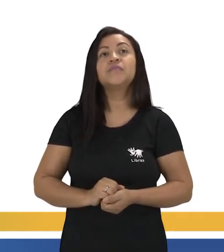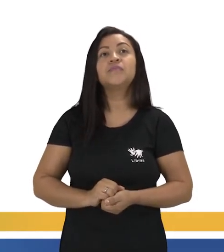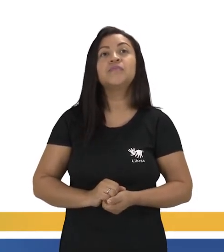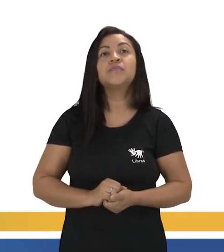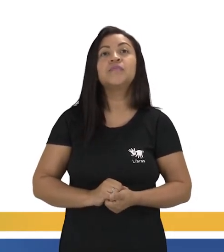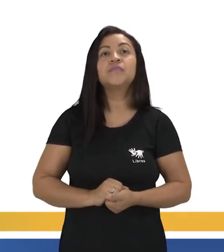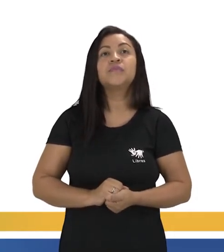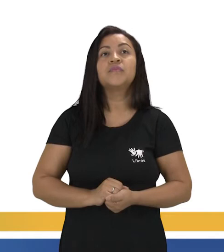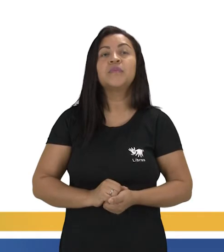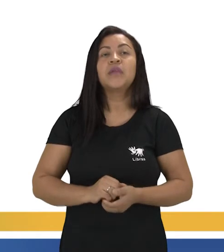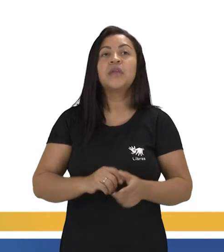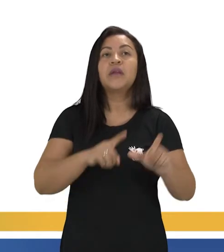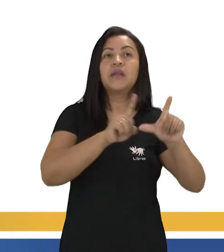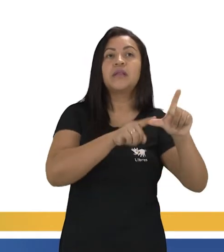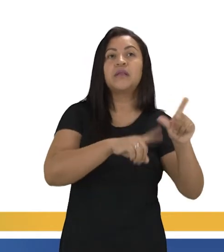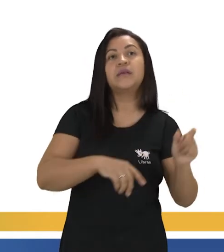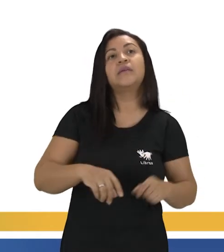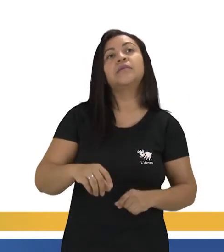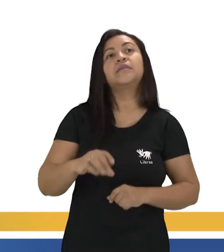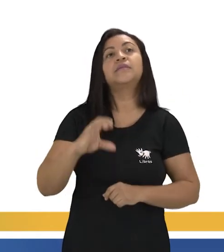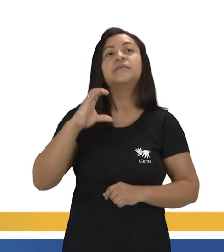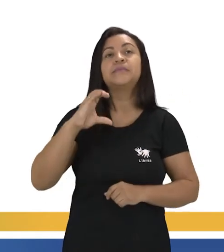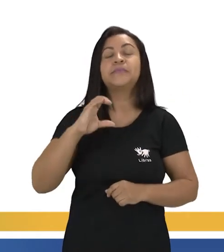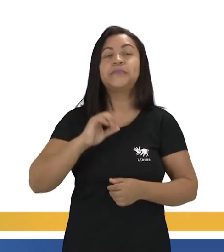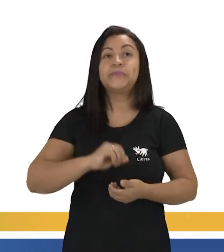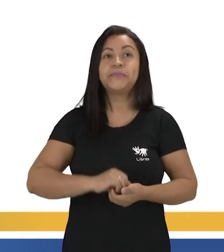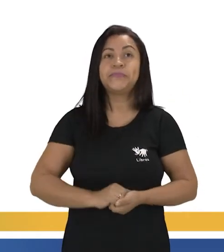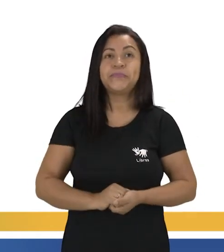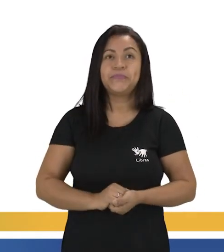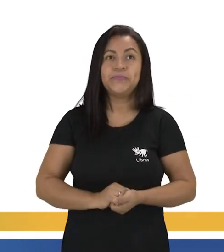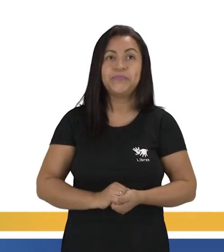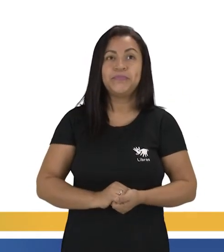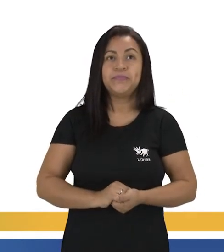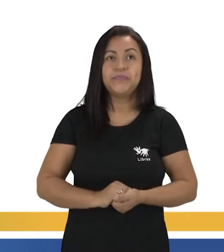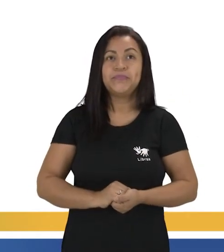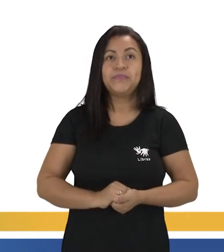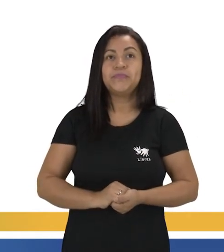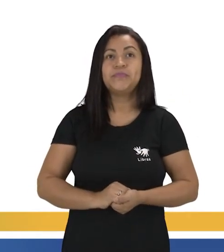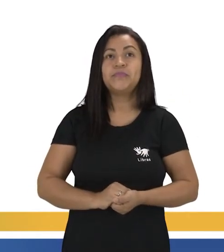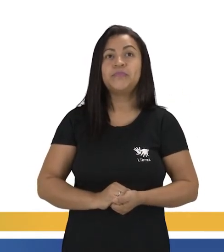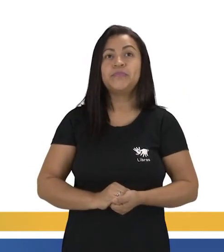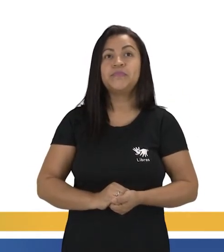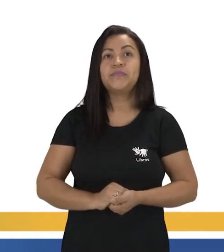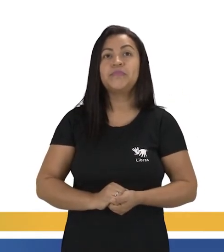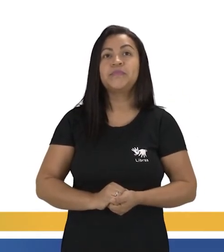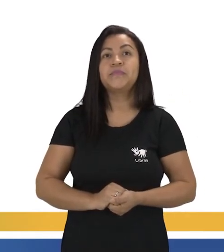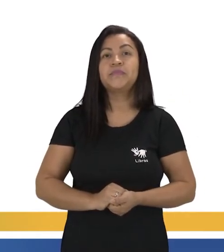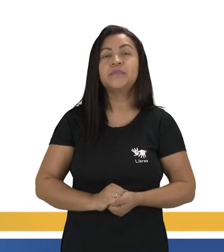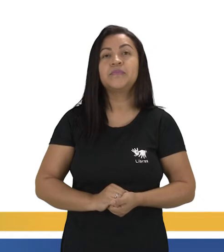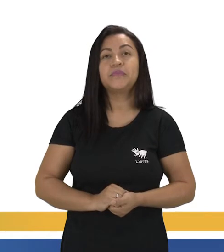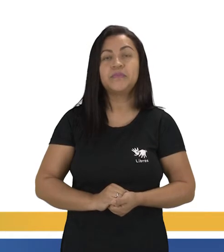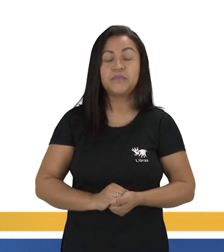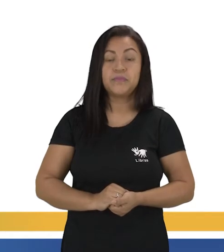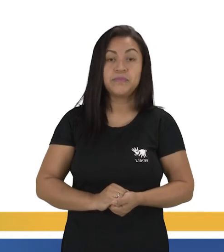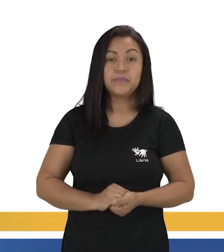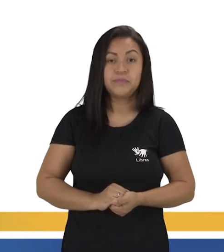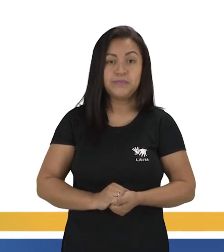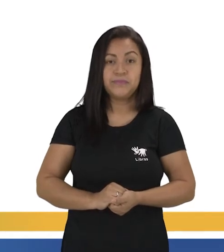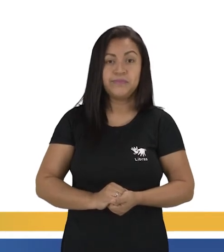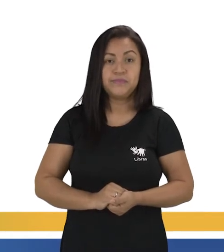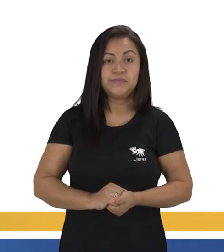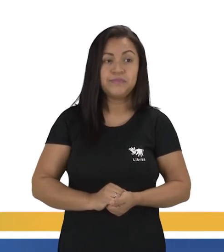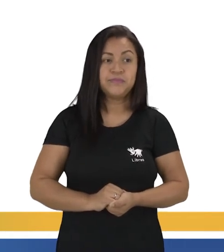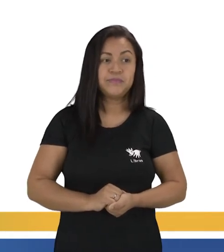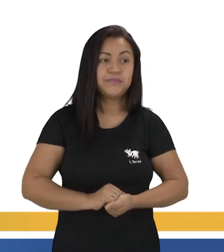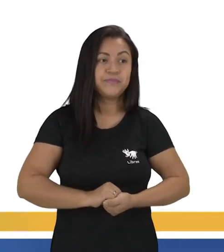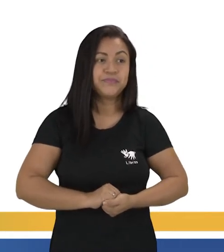Letter C now, letra C. She, o espaço para completar, in Chapuri before she went